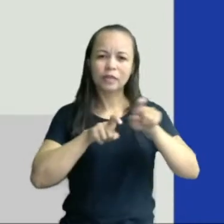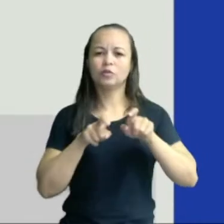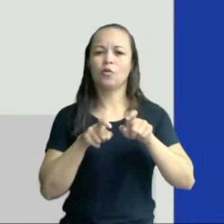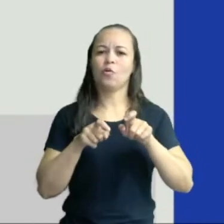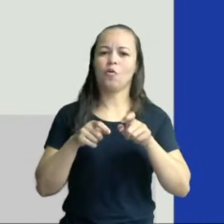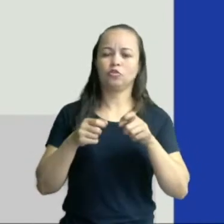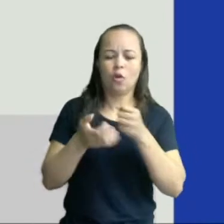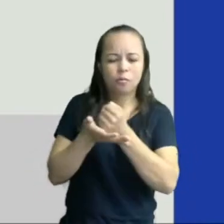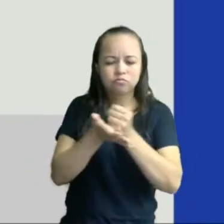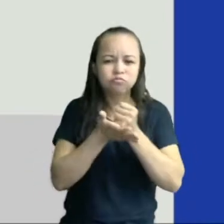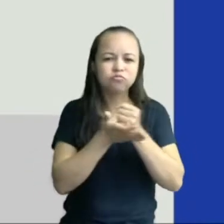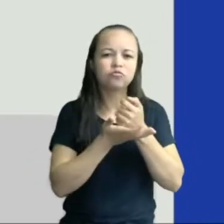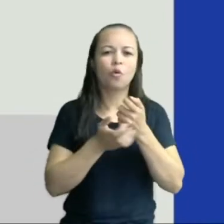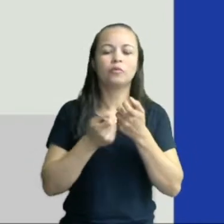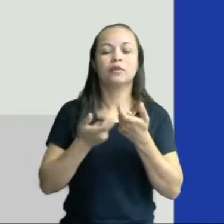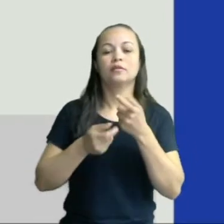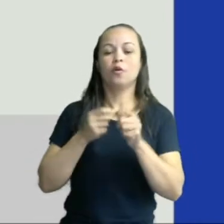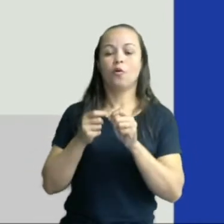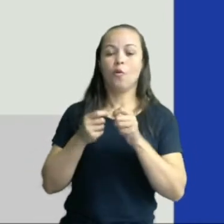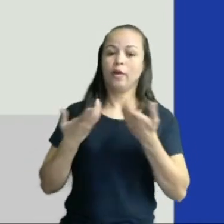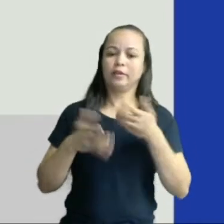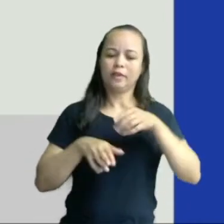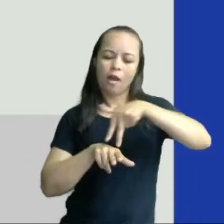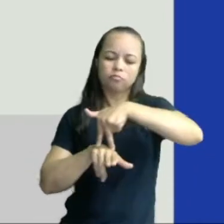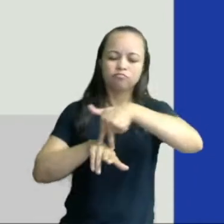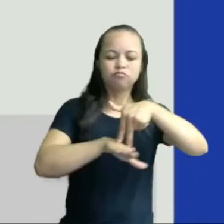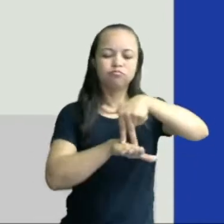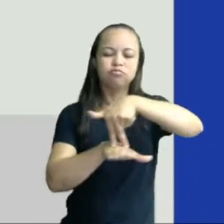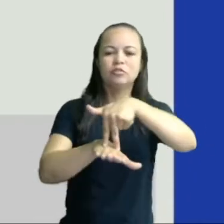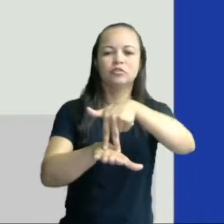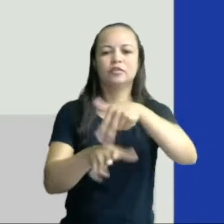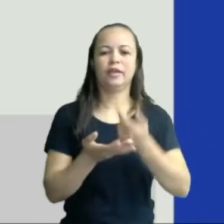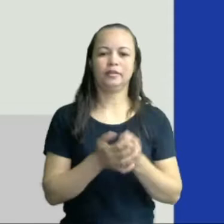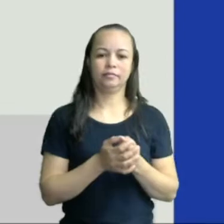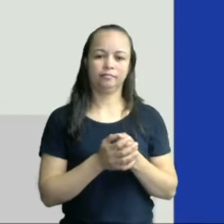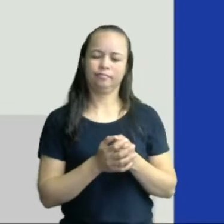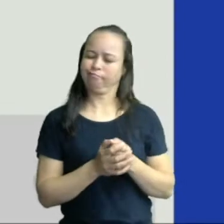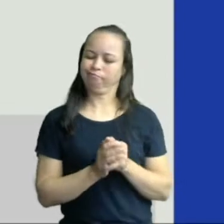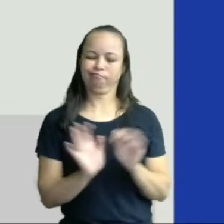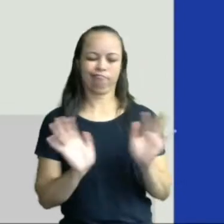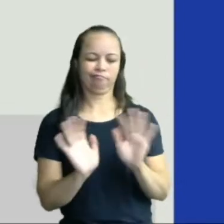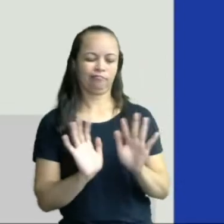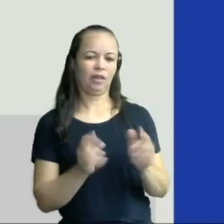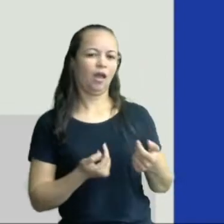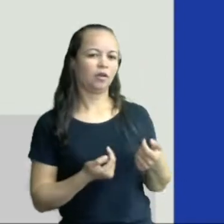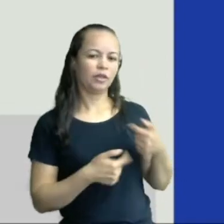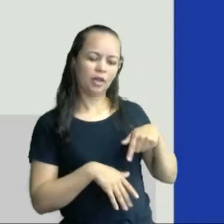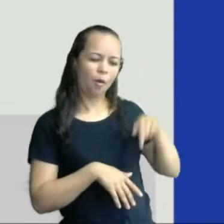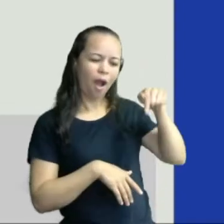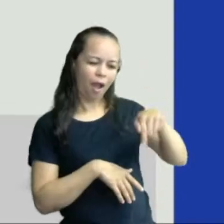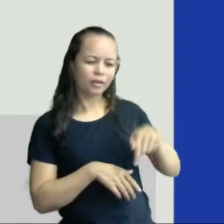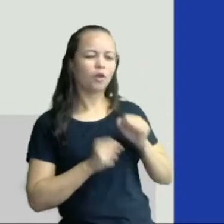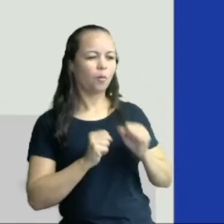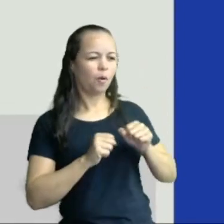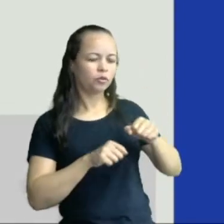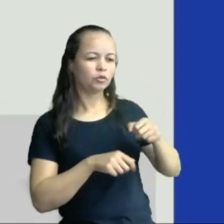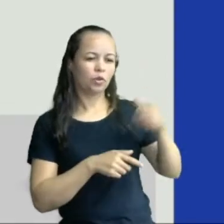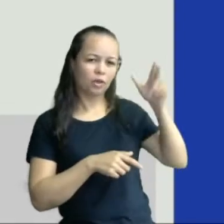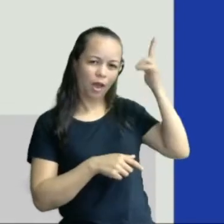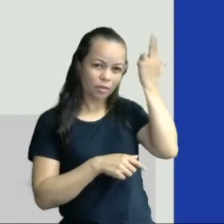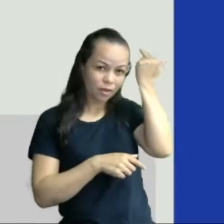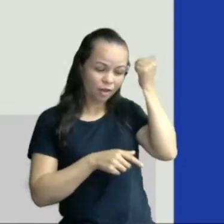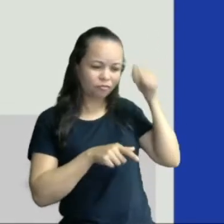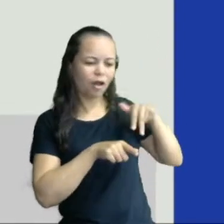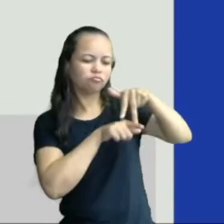sei não. Aqui eu posso tomar banho no rio, andar a cavalo, tratar das galinhas, tirar leite da vaca e